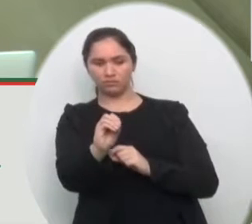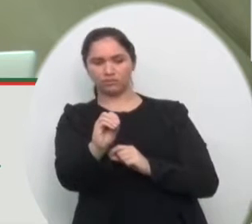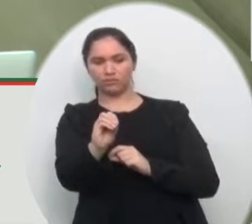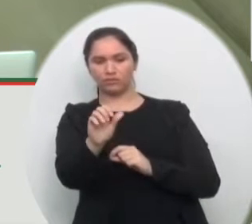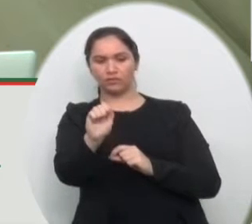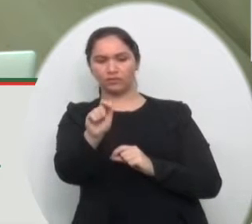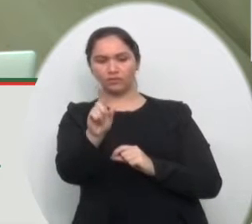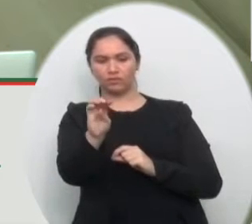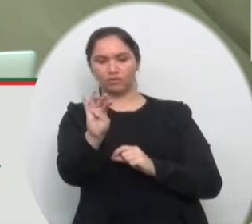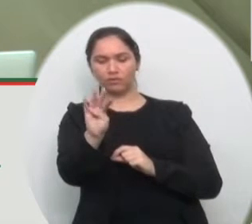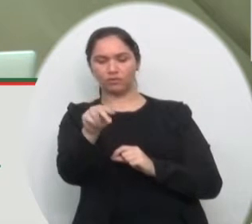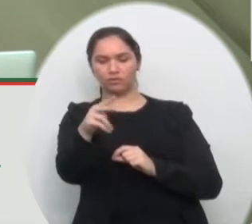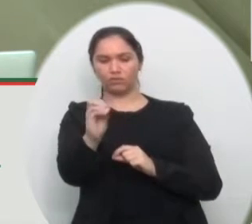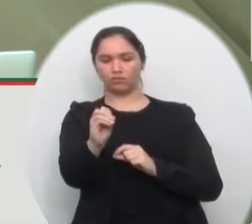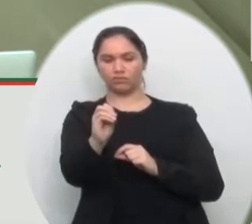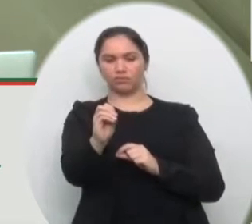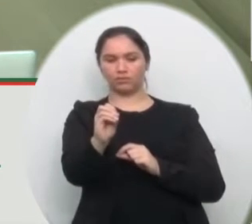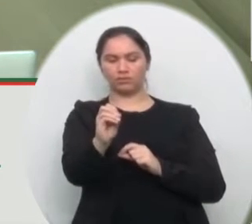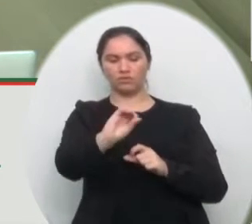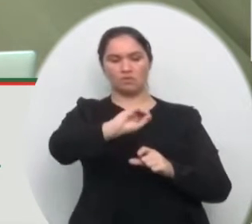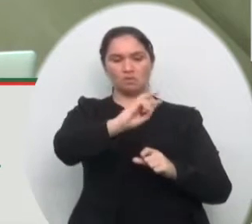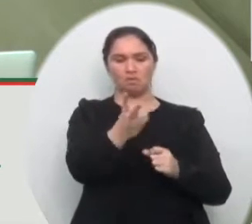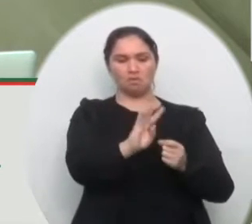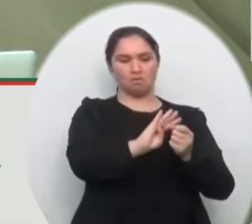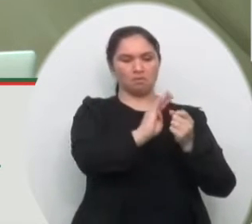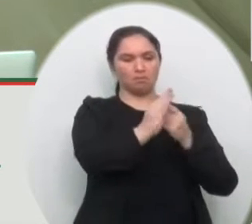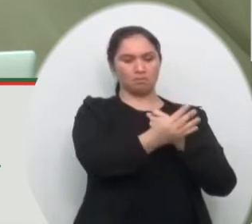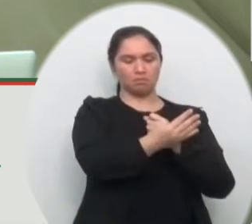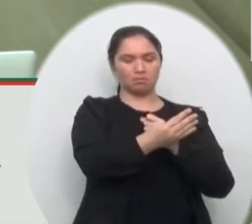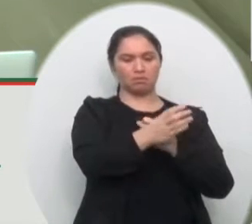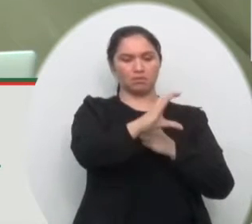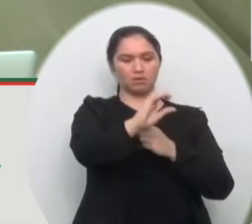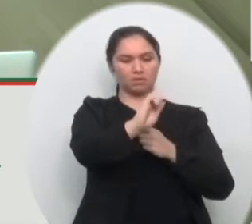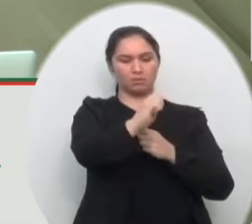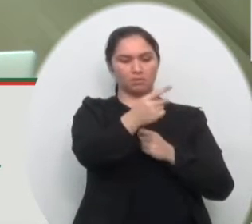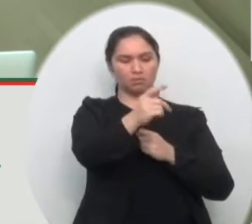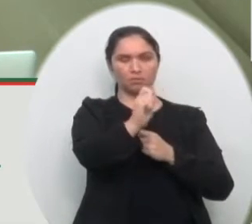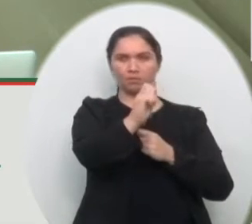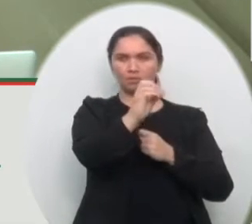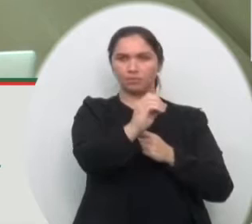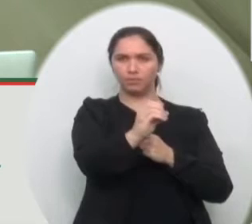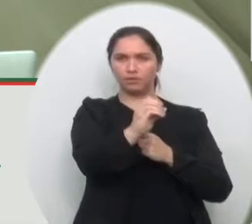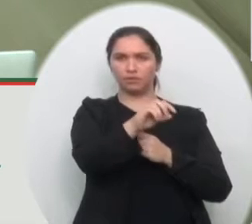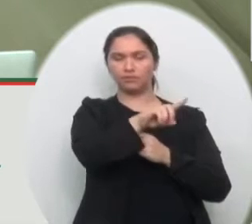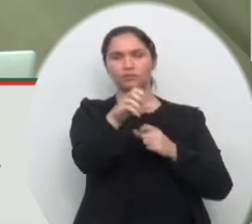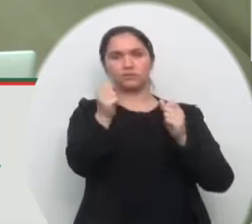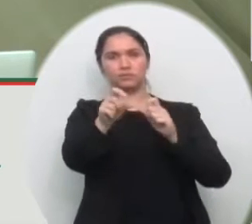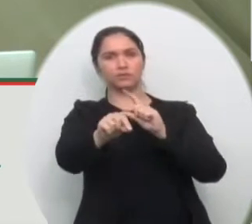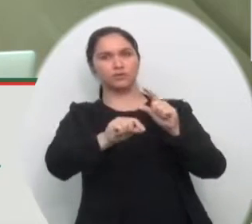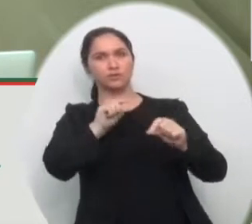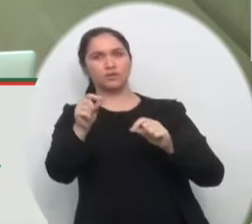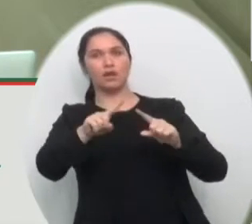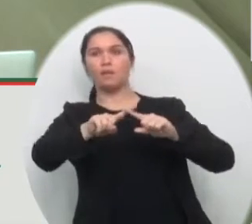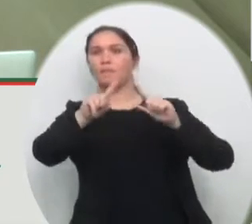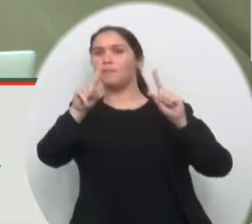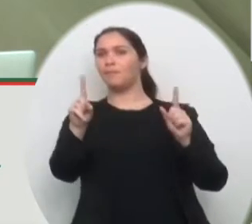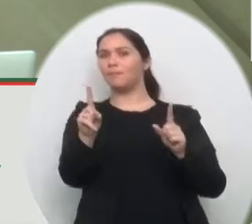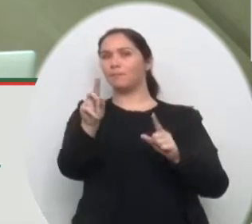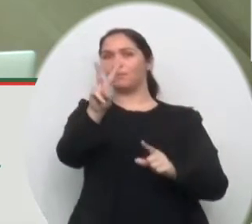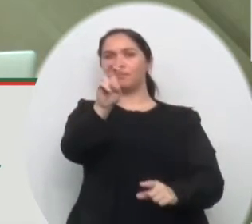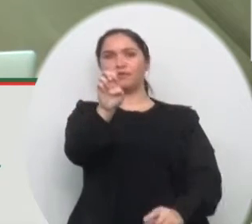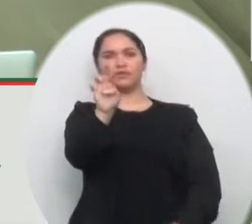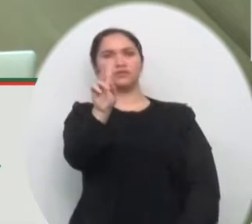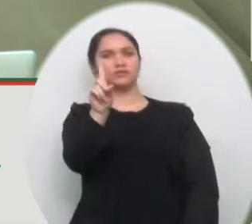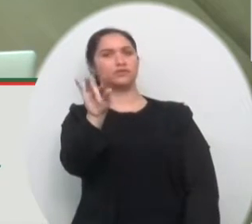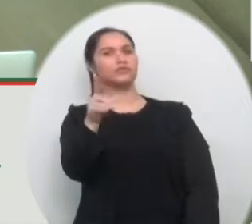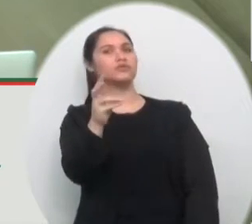Albino, não, tem uma limitação, ó, muito antiga, onde é Verdinho, que nós temos a Cerâmica Gabriela, que fez